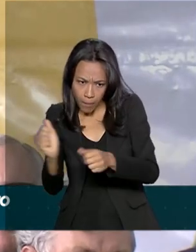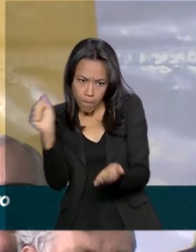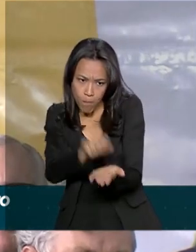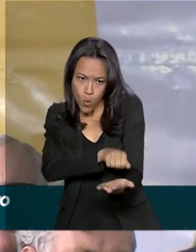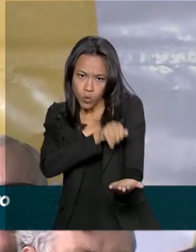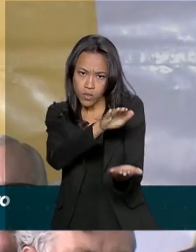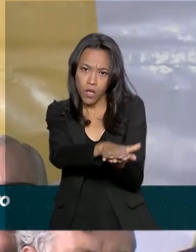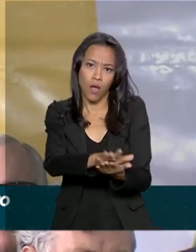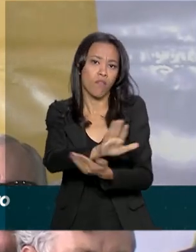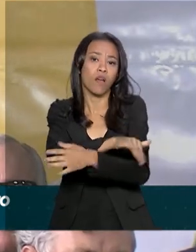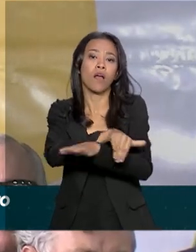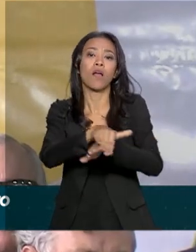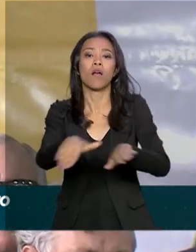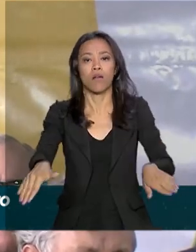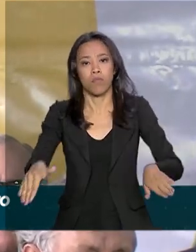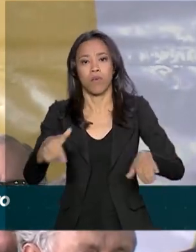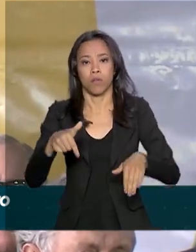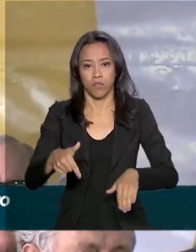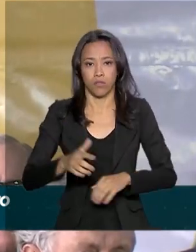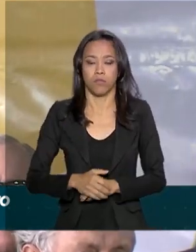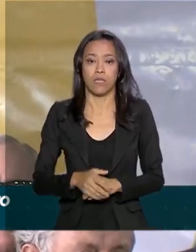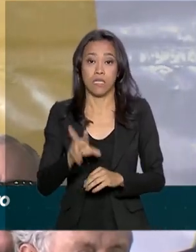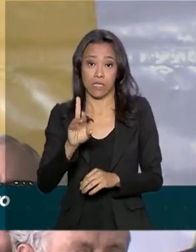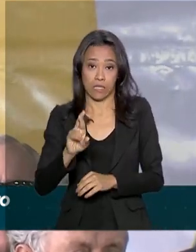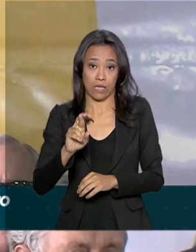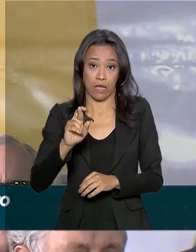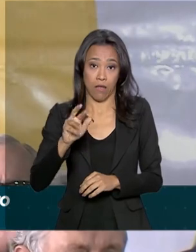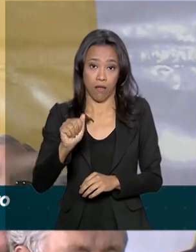não existirá mais.